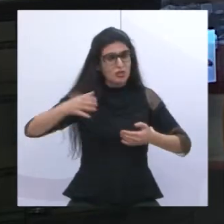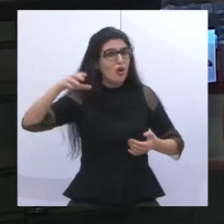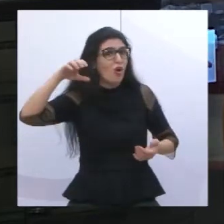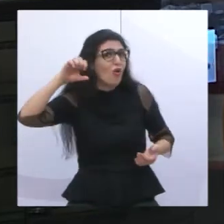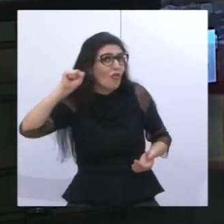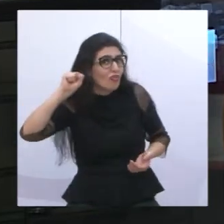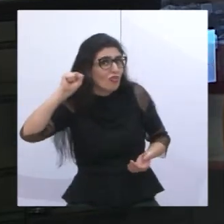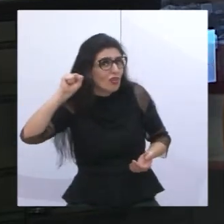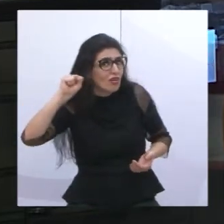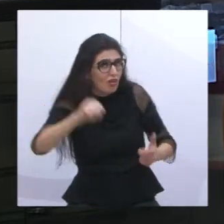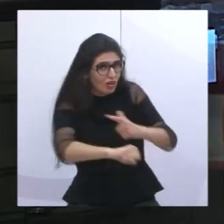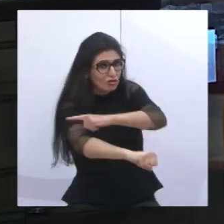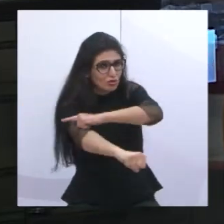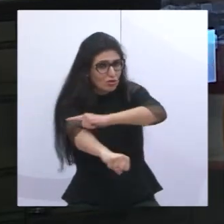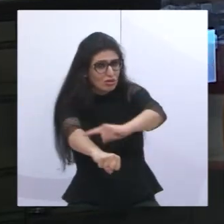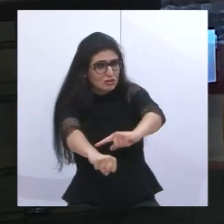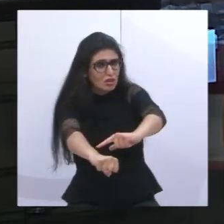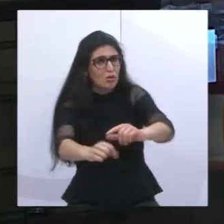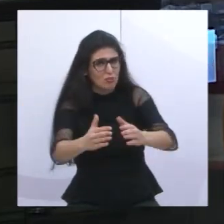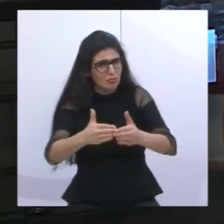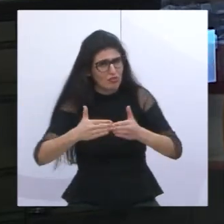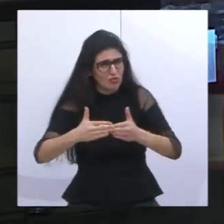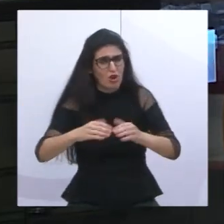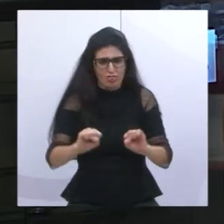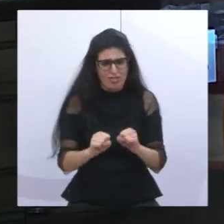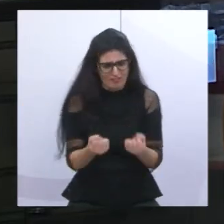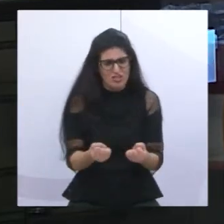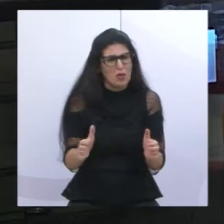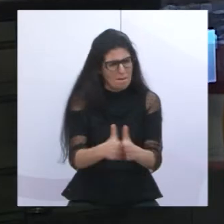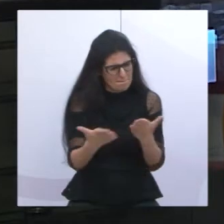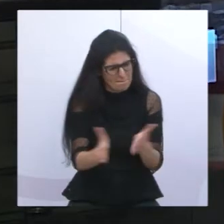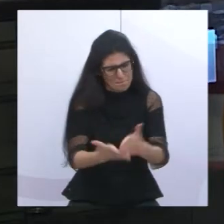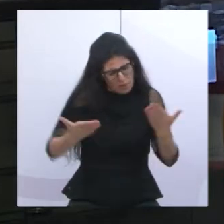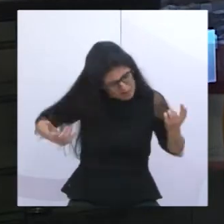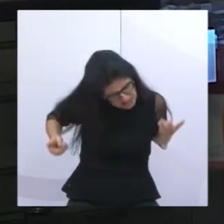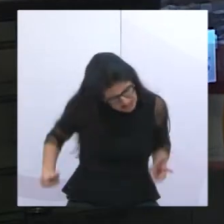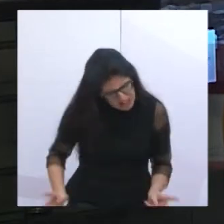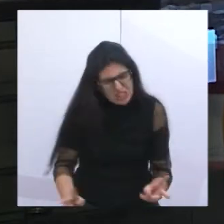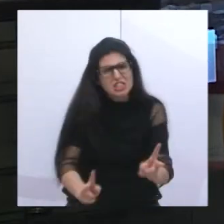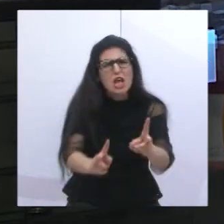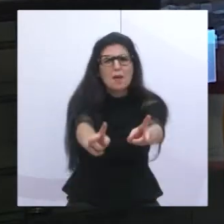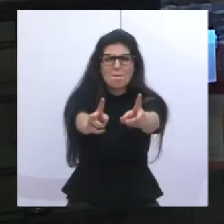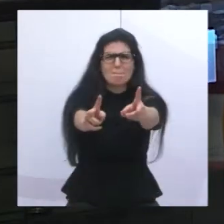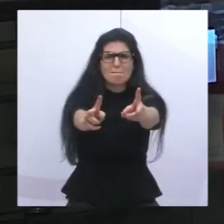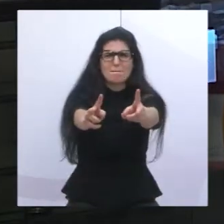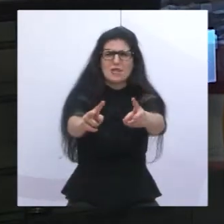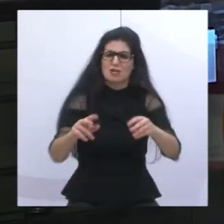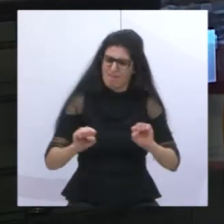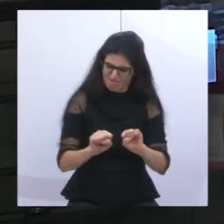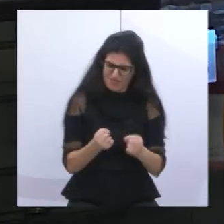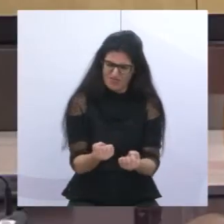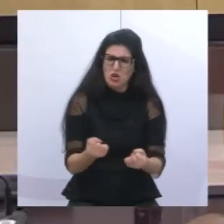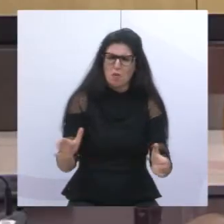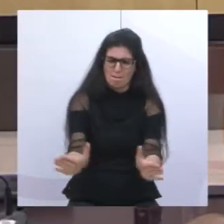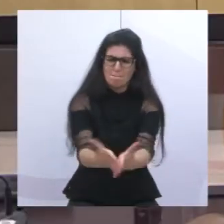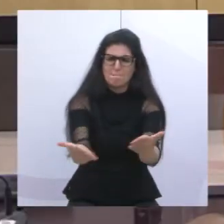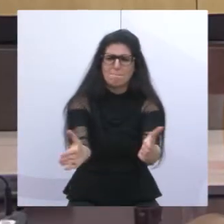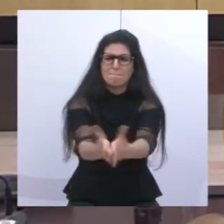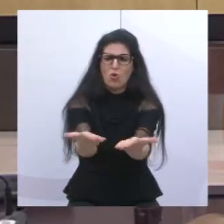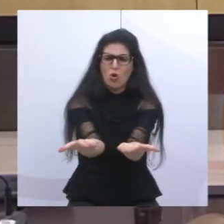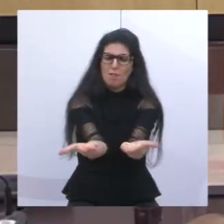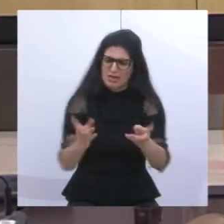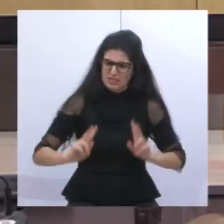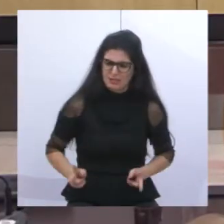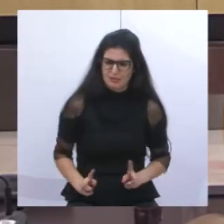ver. Eu vou defender o mais carente sempre. Vereador, eu disse isso aqui. Eu disse isso aqui. Pois não?